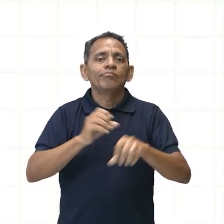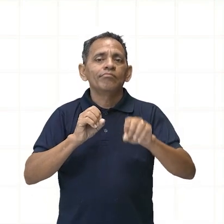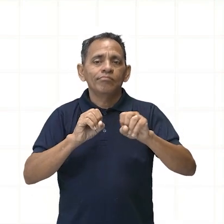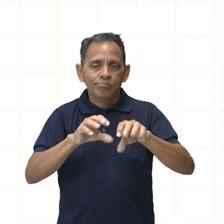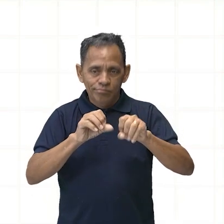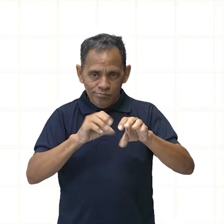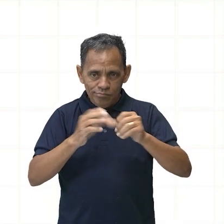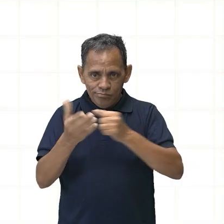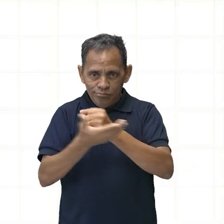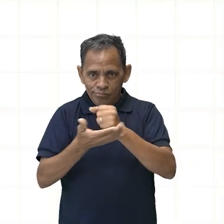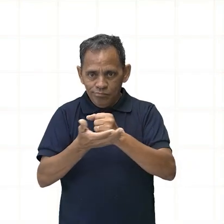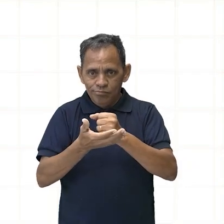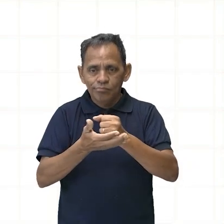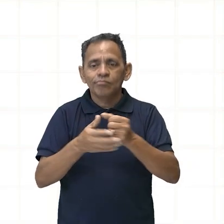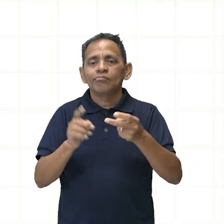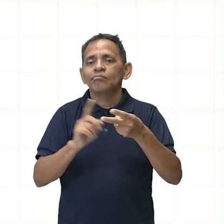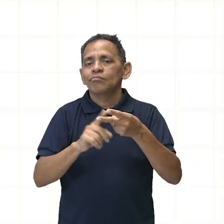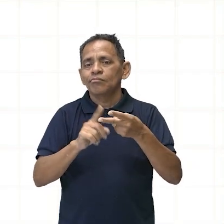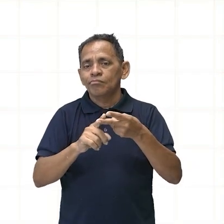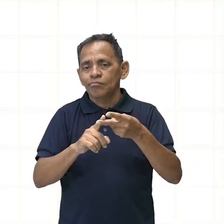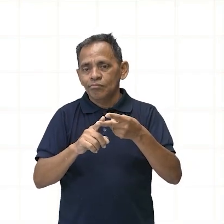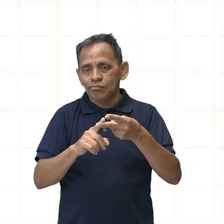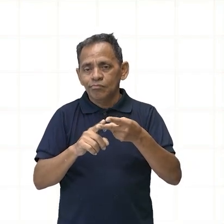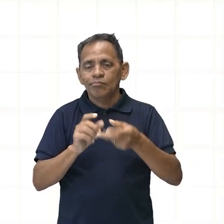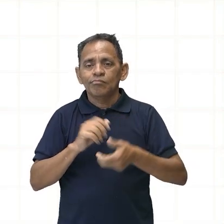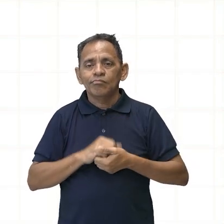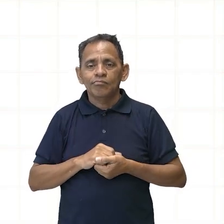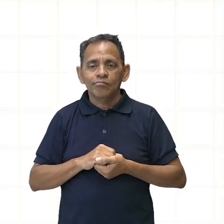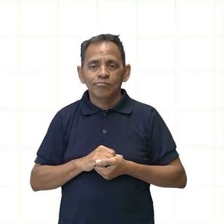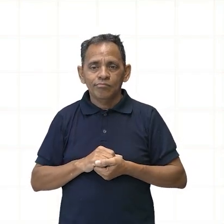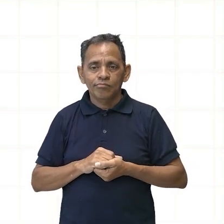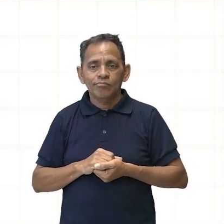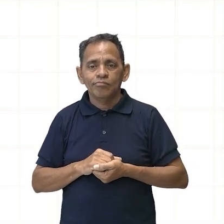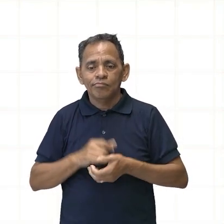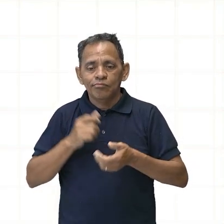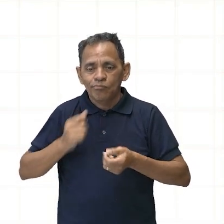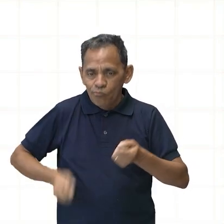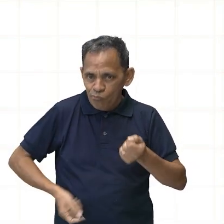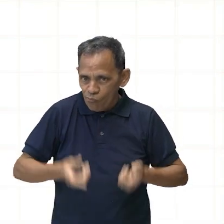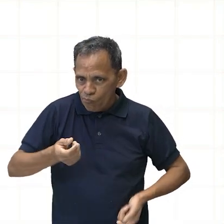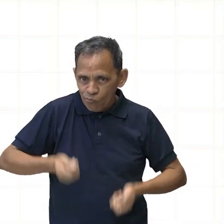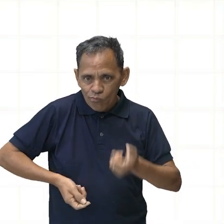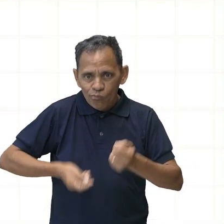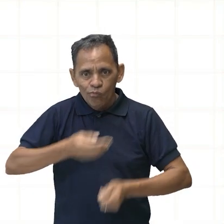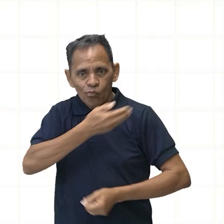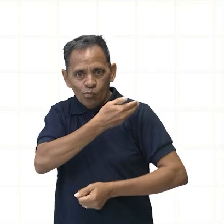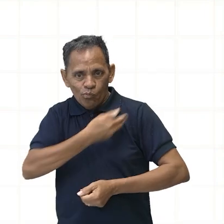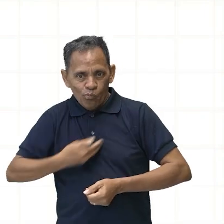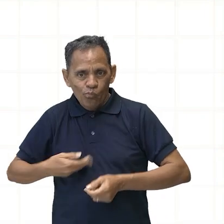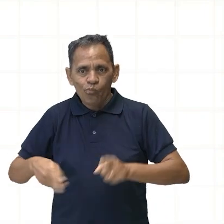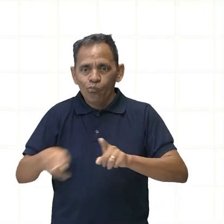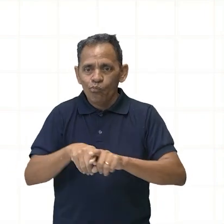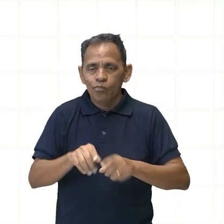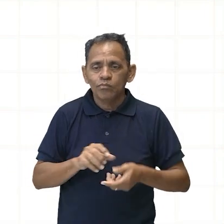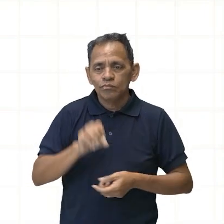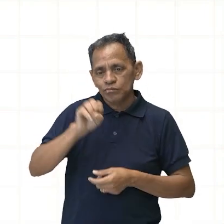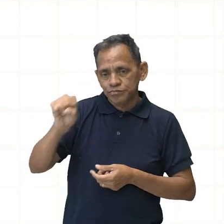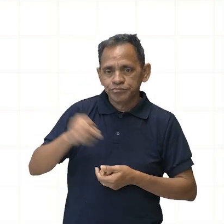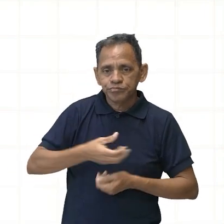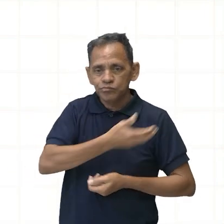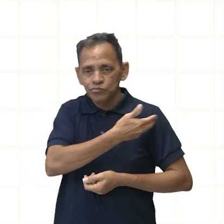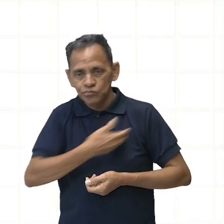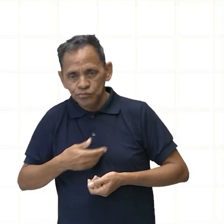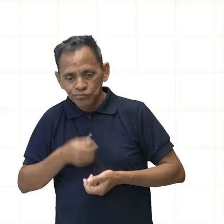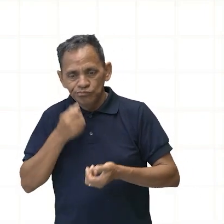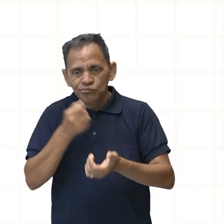por exemplo. Temos também a má gestão dos gastos governamentais, né? Quando o governo gasta o dinheiro de forma